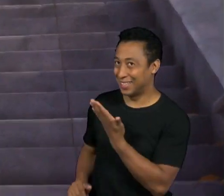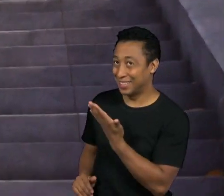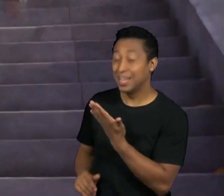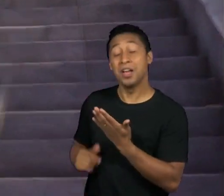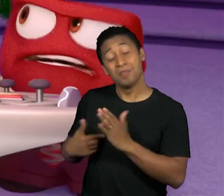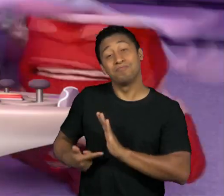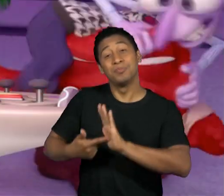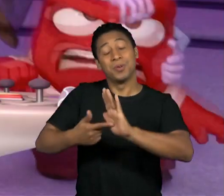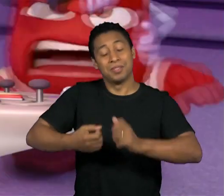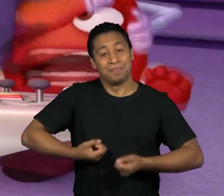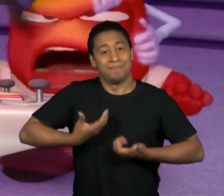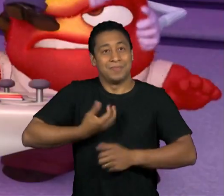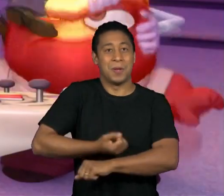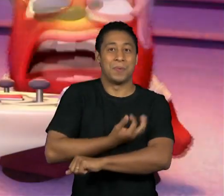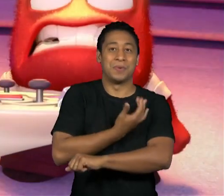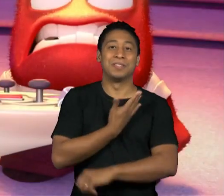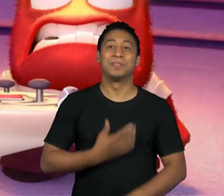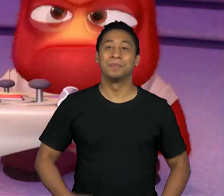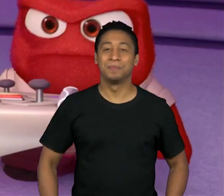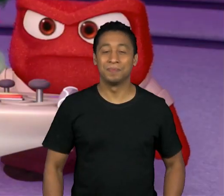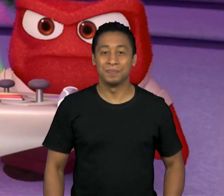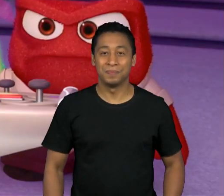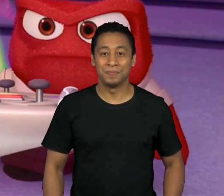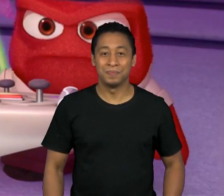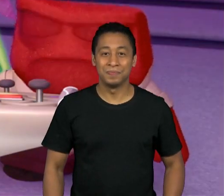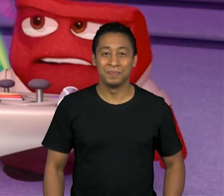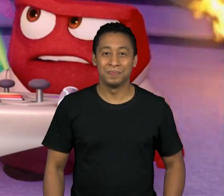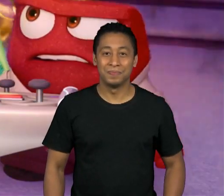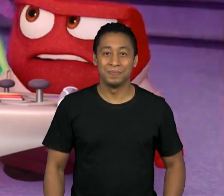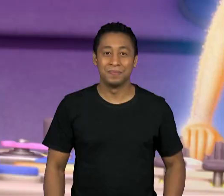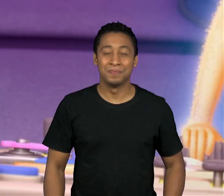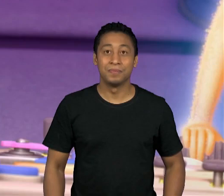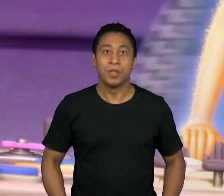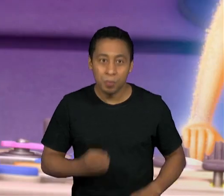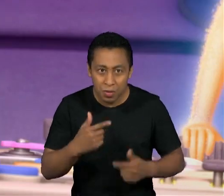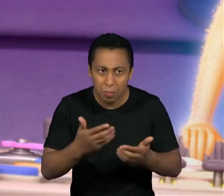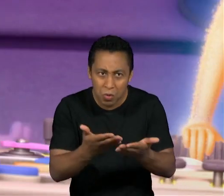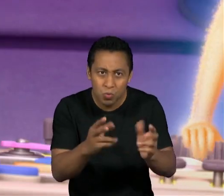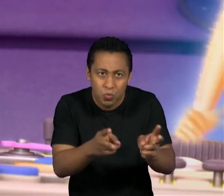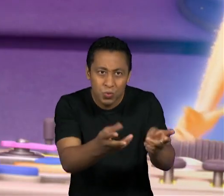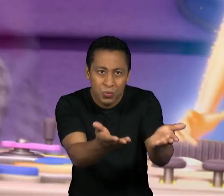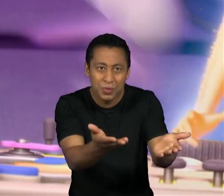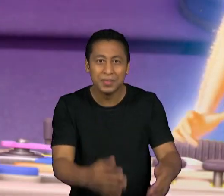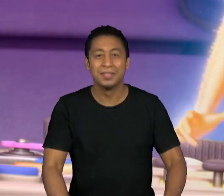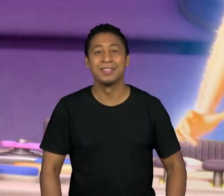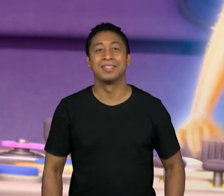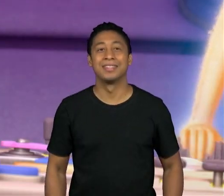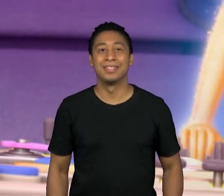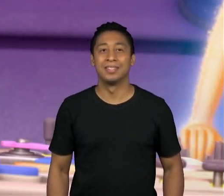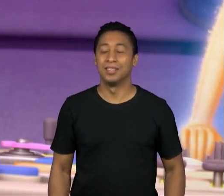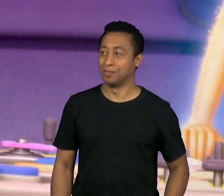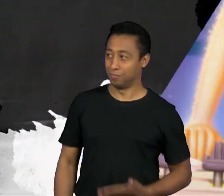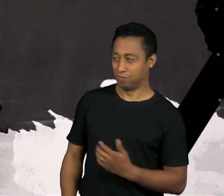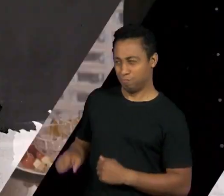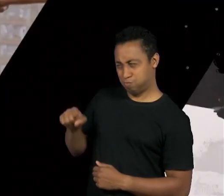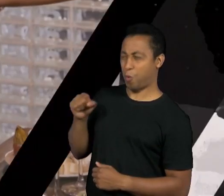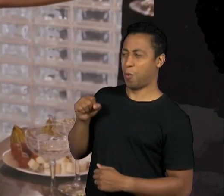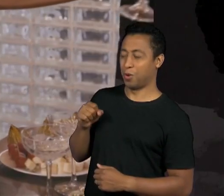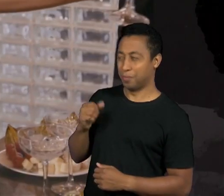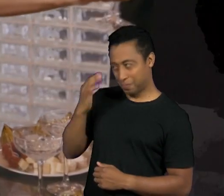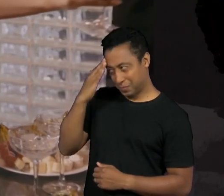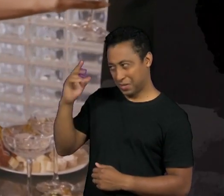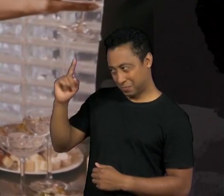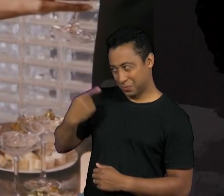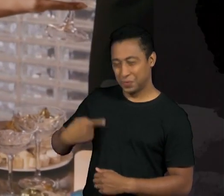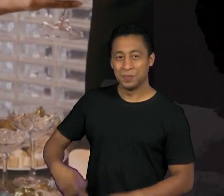Riley. Cuidado! Sai de cima de mim! Bom trabalho. Continue assim, raiva. Sempre às ordens, alegria. Quando